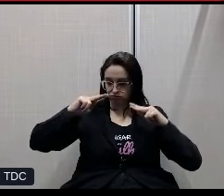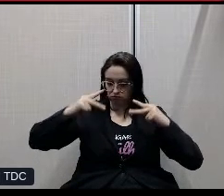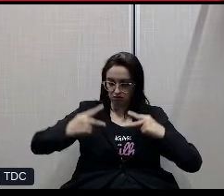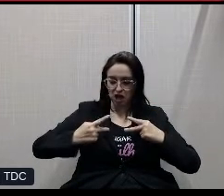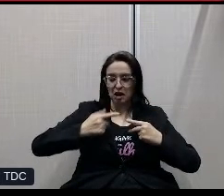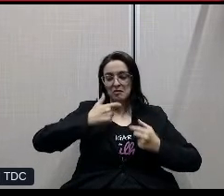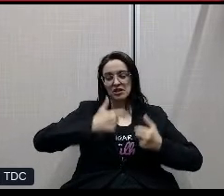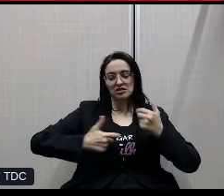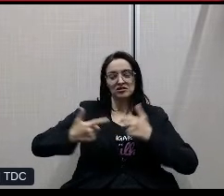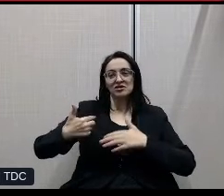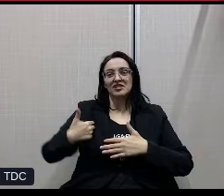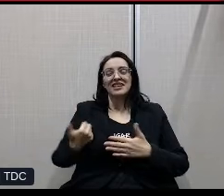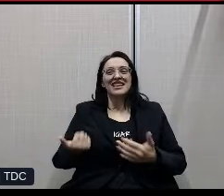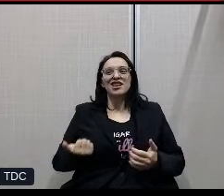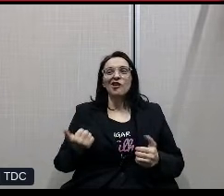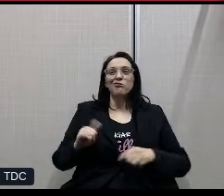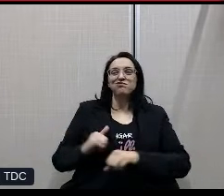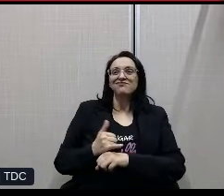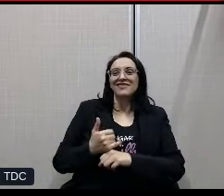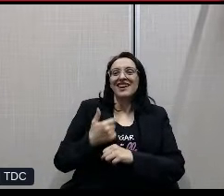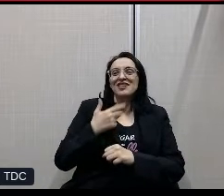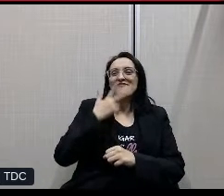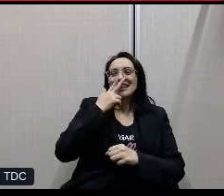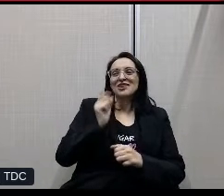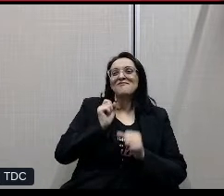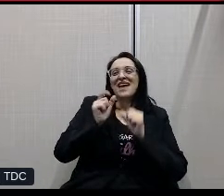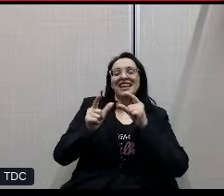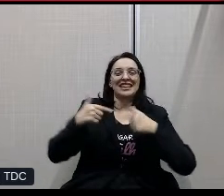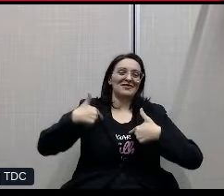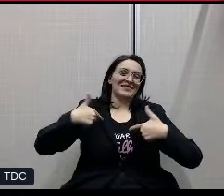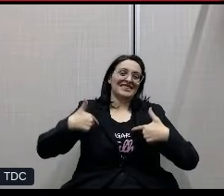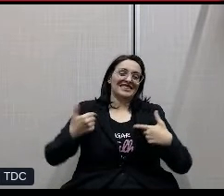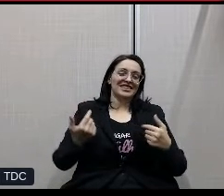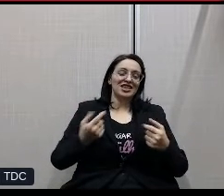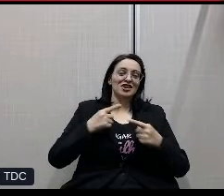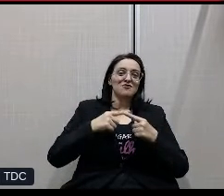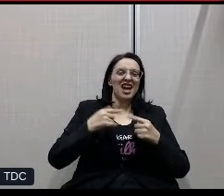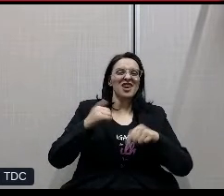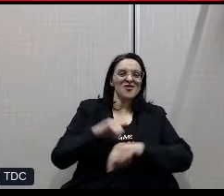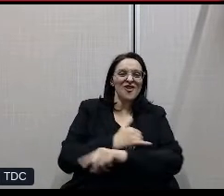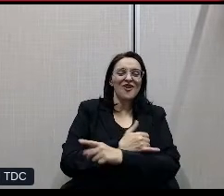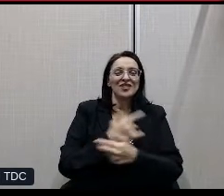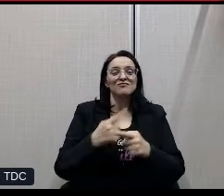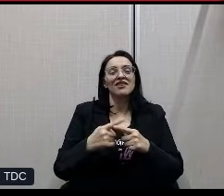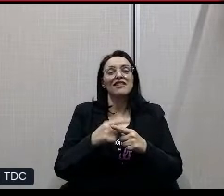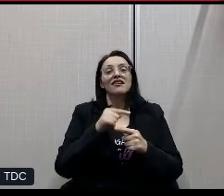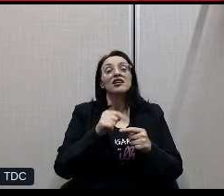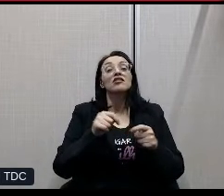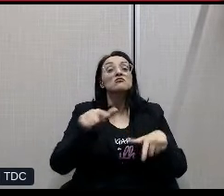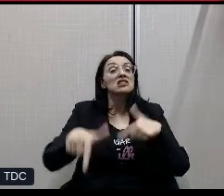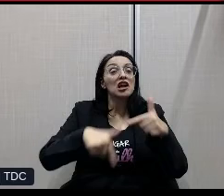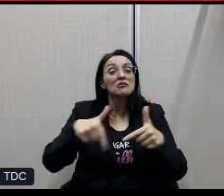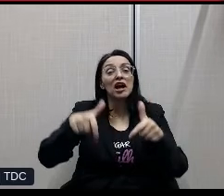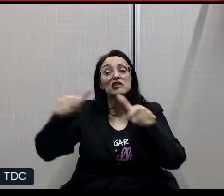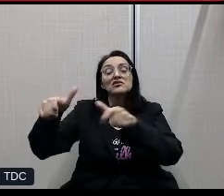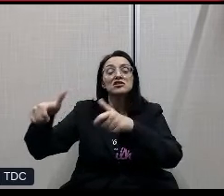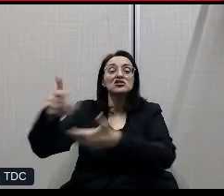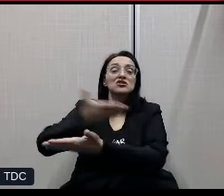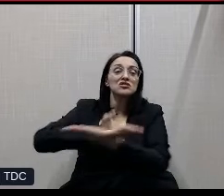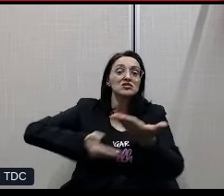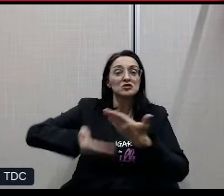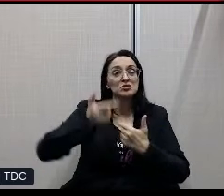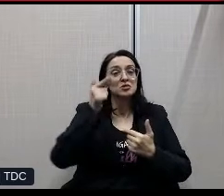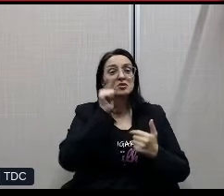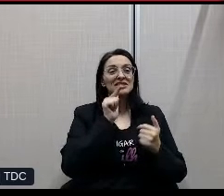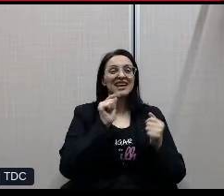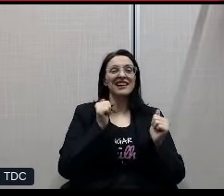normalizar que não estão sendo zoadas e que não estão sendo influenciadas pelas falas das pessoas, tanto no trabalho quanto no convívio social. E